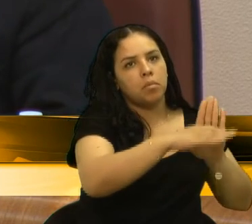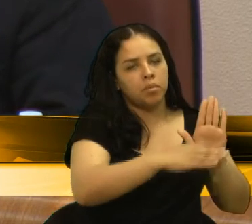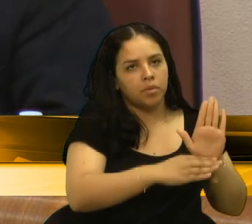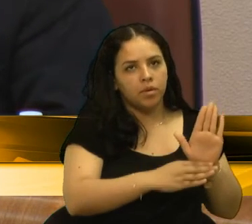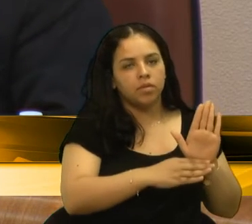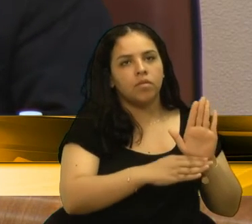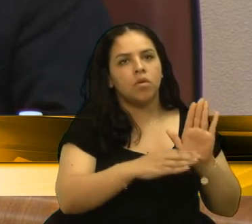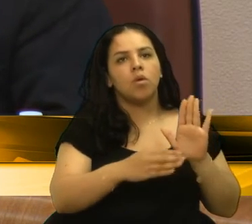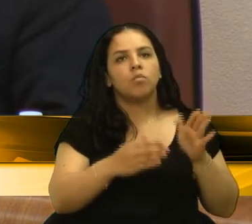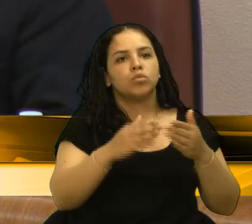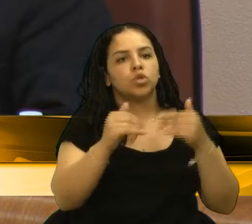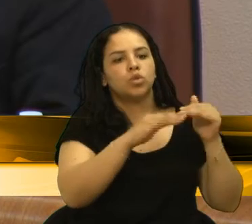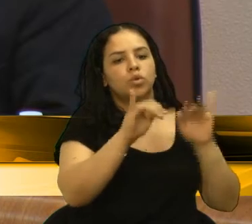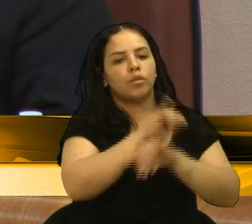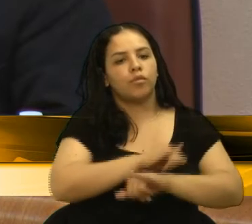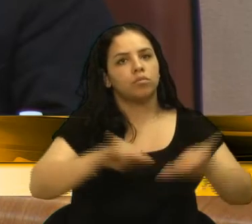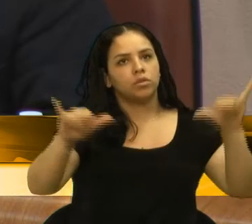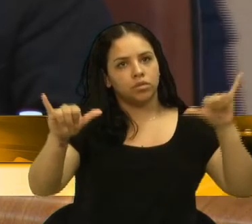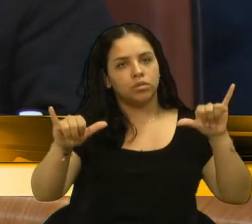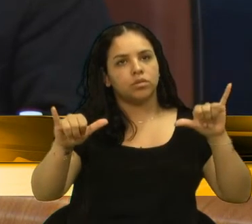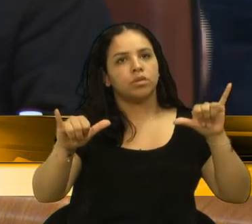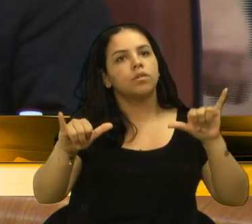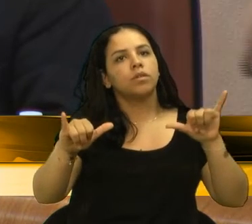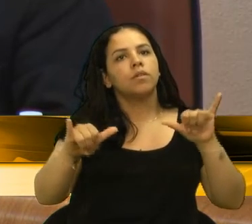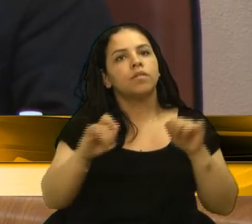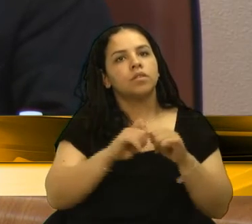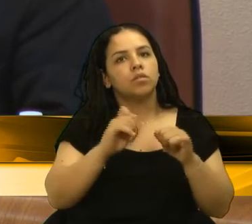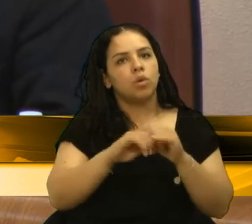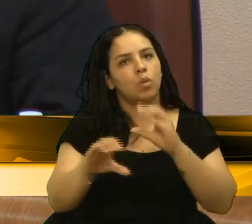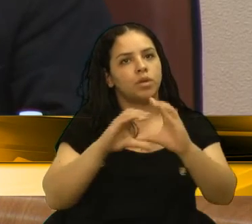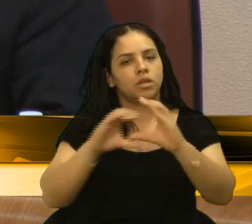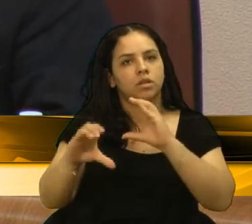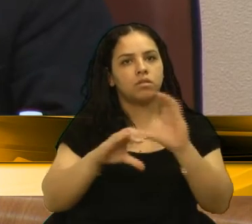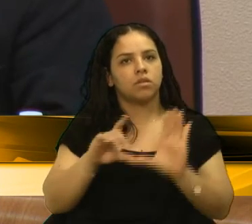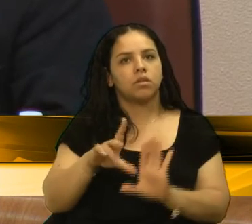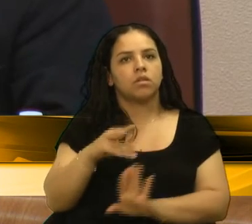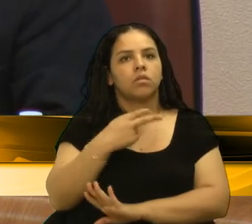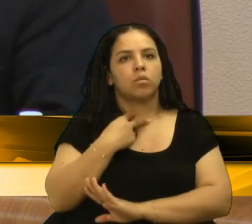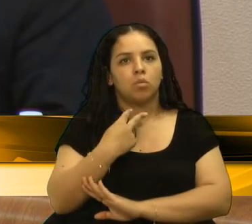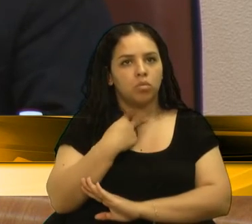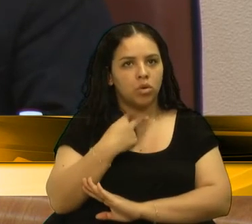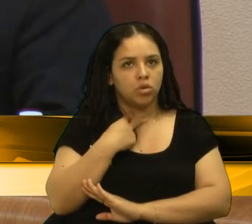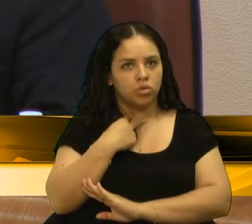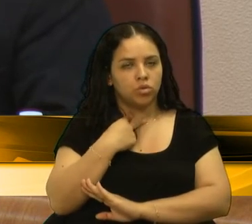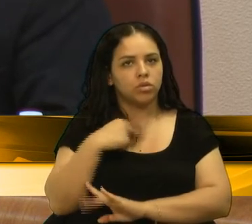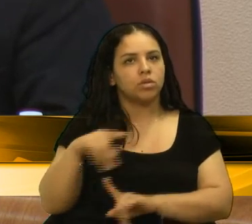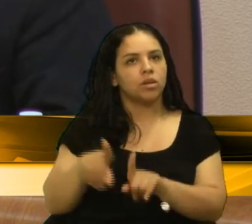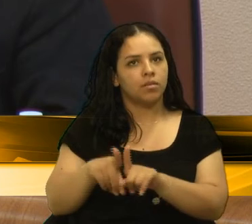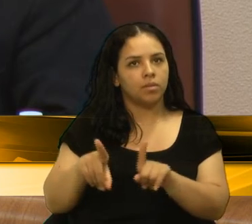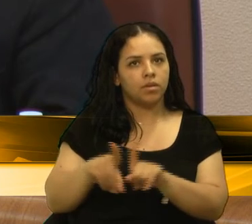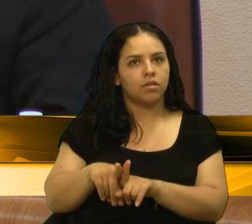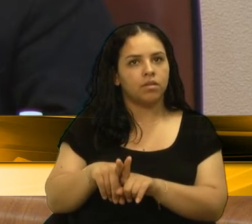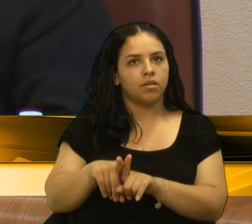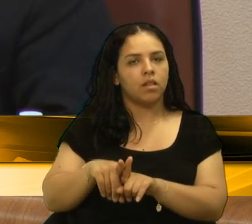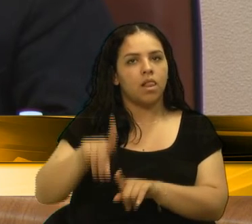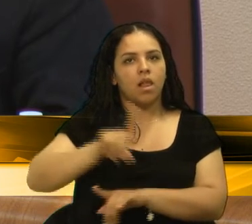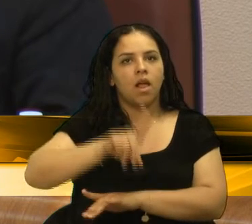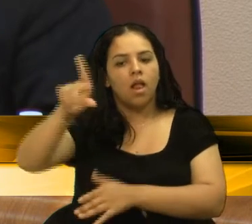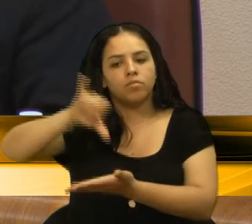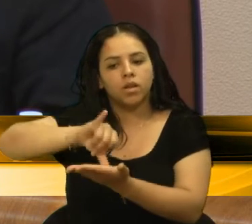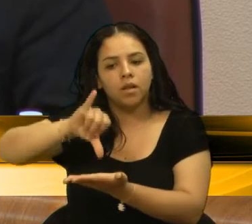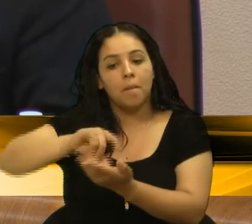as informações e foi emitido um comunicado de que não seria possível o atendimento em relação a Praça Dante, mas